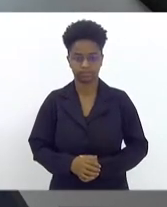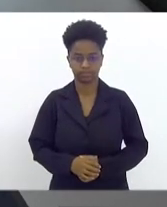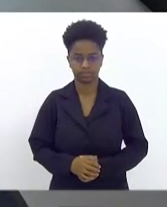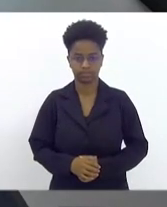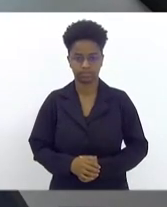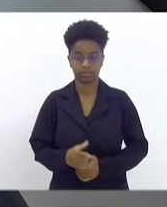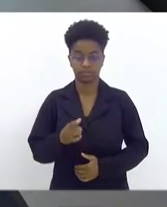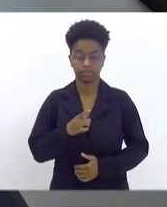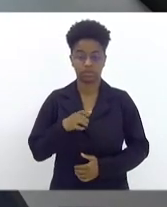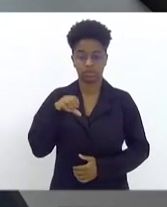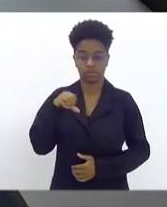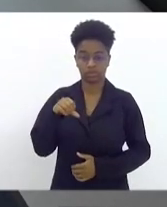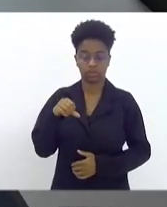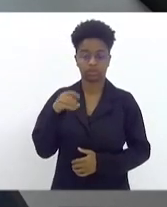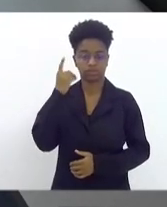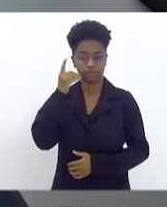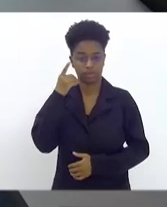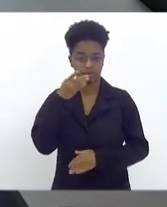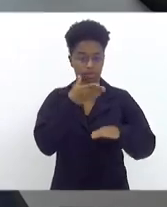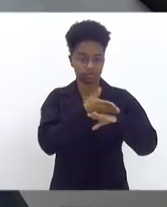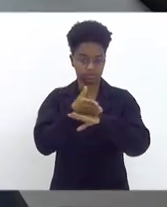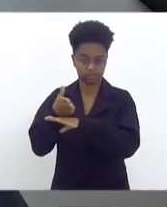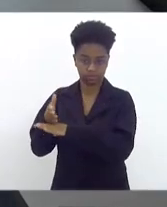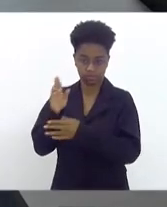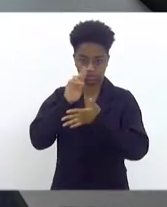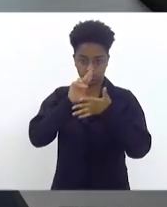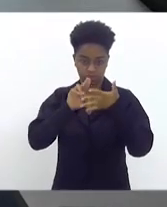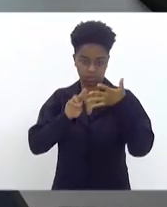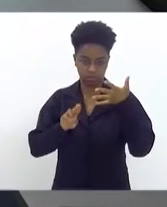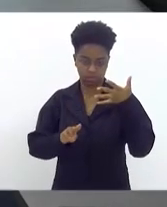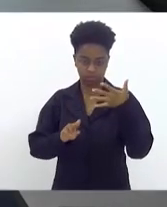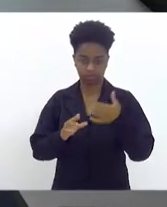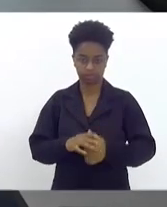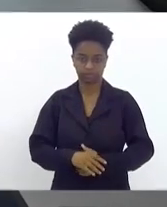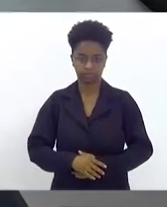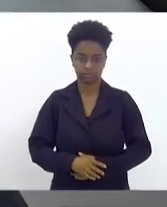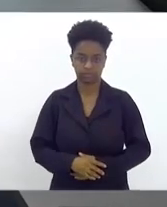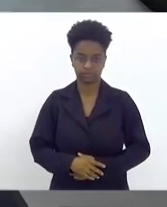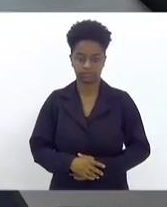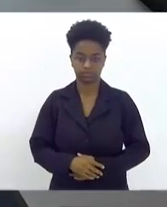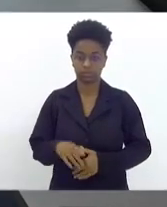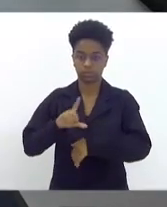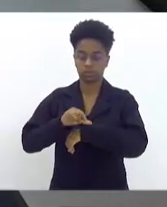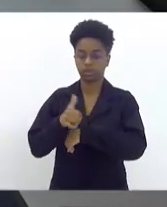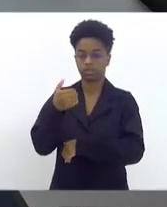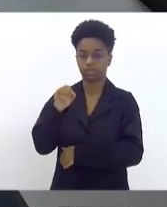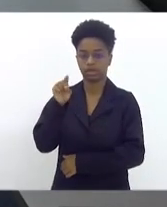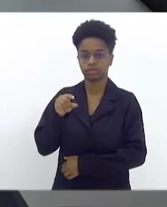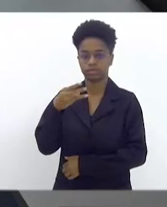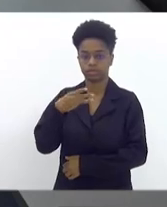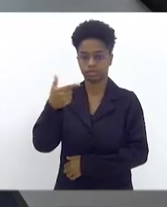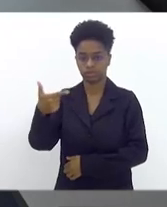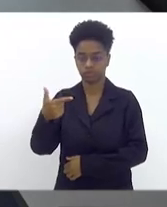Na presença dos novos deputados Fábio Silva, Arthur Monteiro, Carlos Macedo, às 10h32 do dia